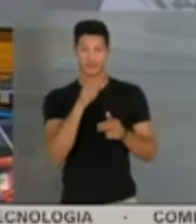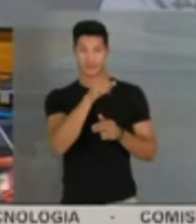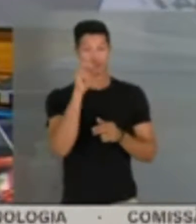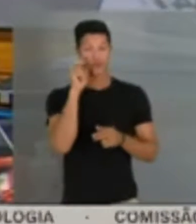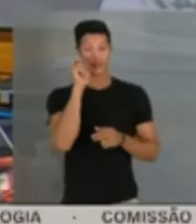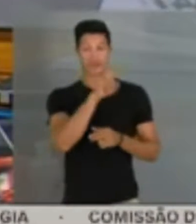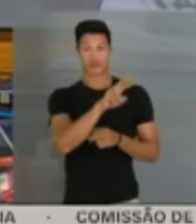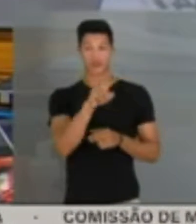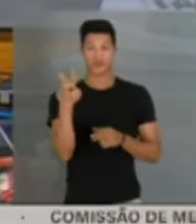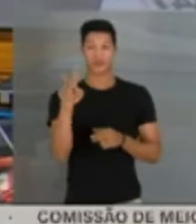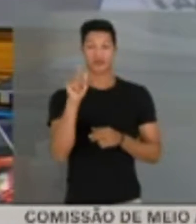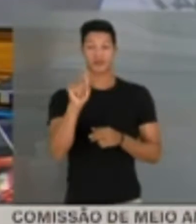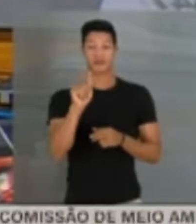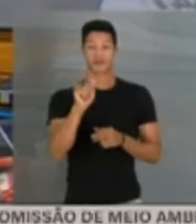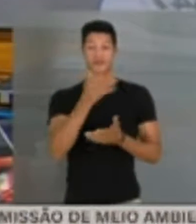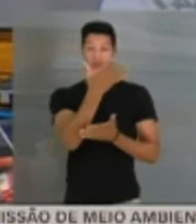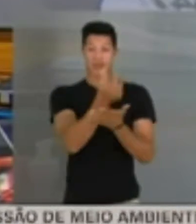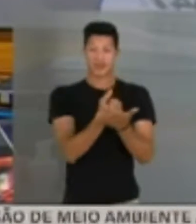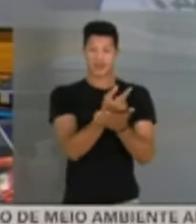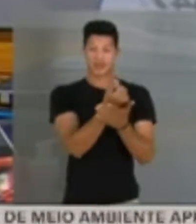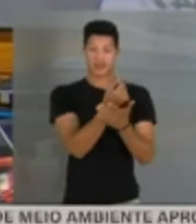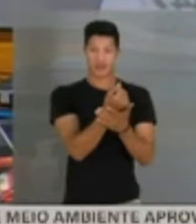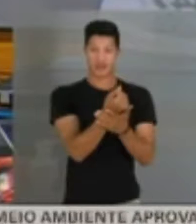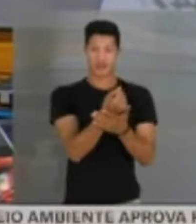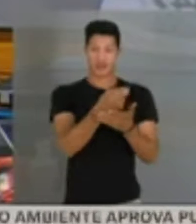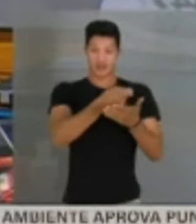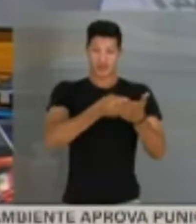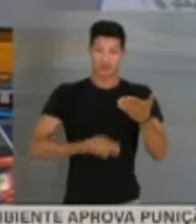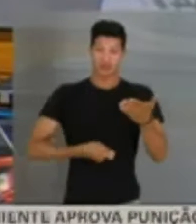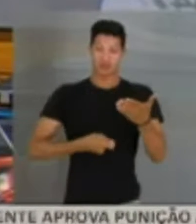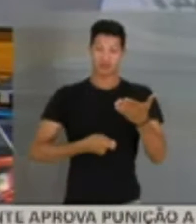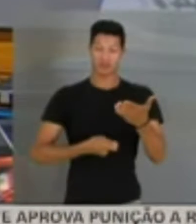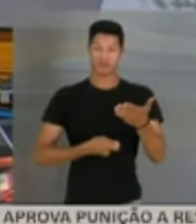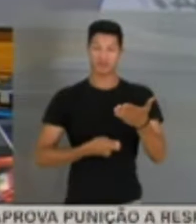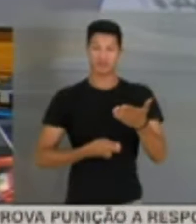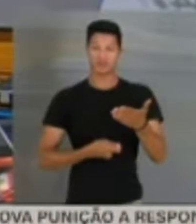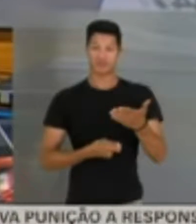você vê que esses saques, nesse relatório,